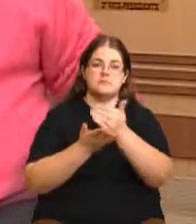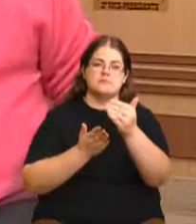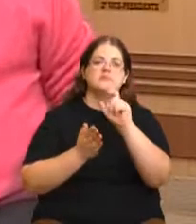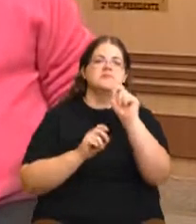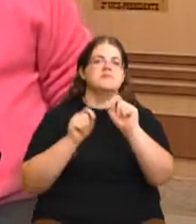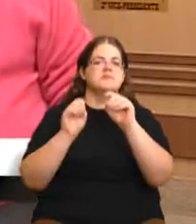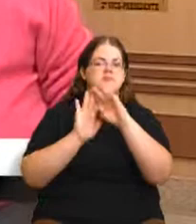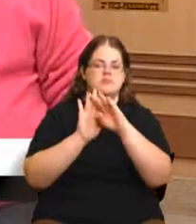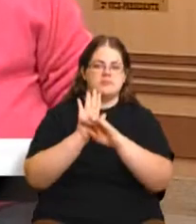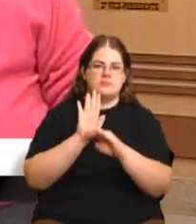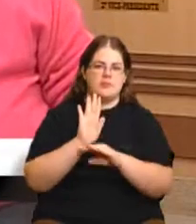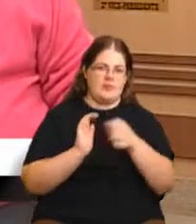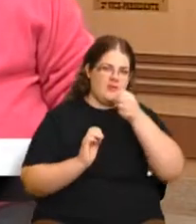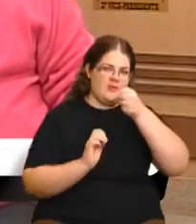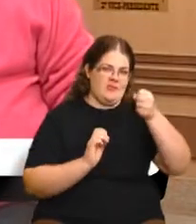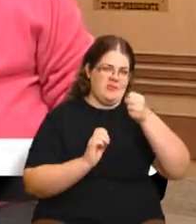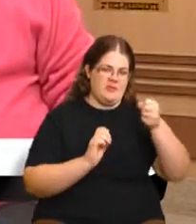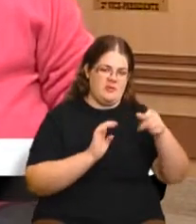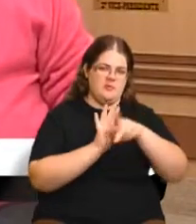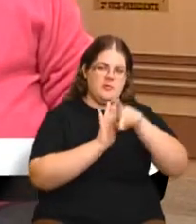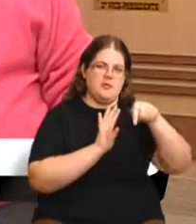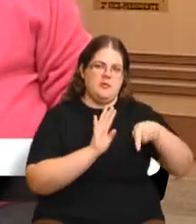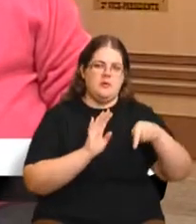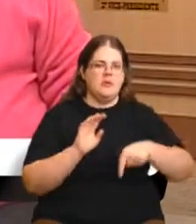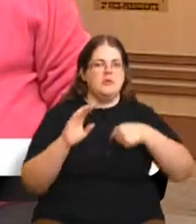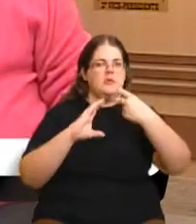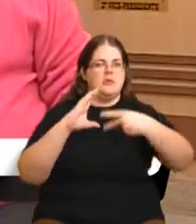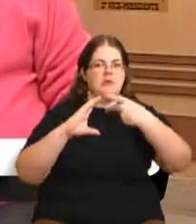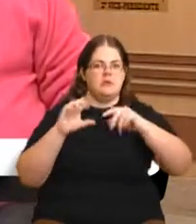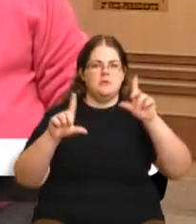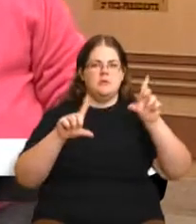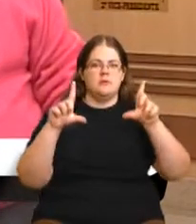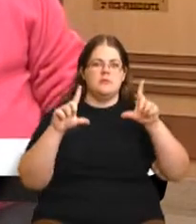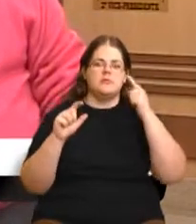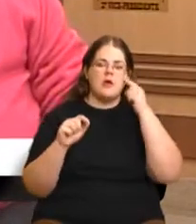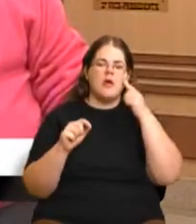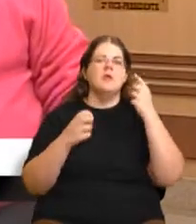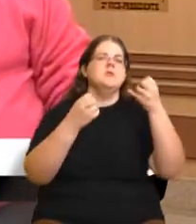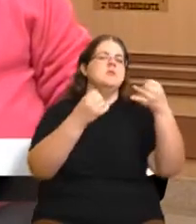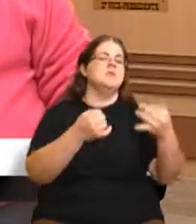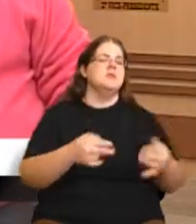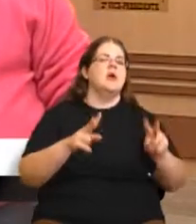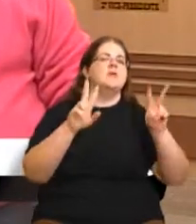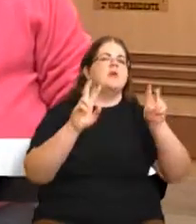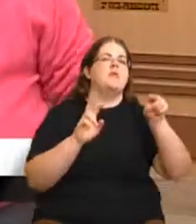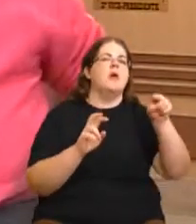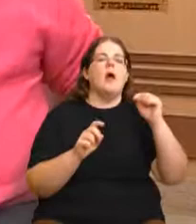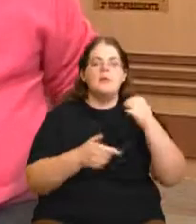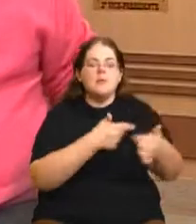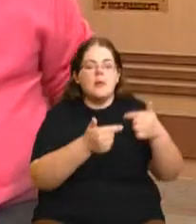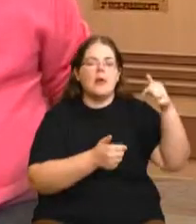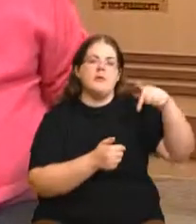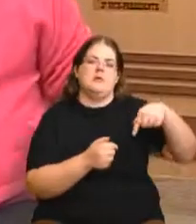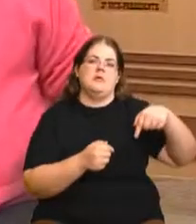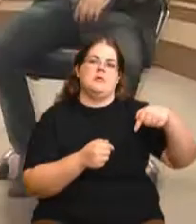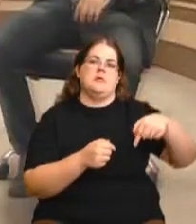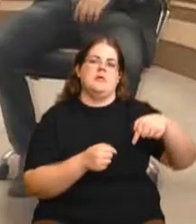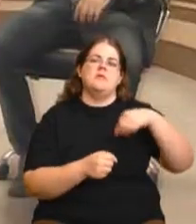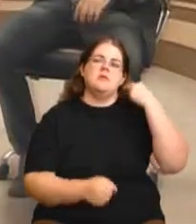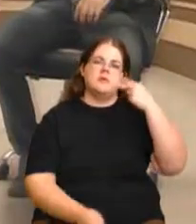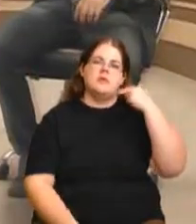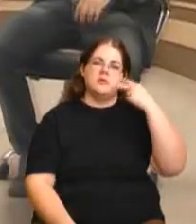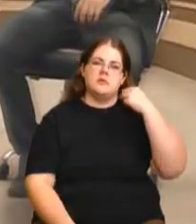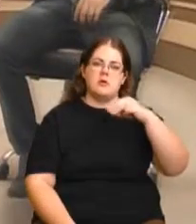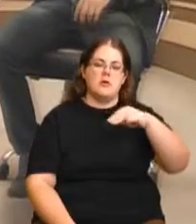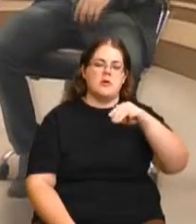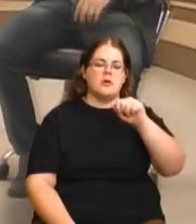Começando o programa Entrevista aqui na TV Câmara, para falarmos um pouco das ações do mandato do vereador Marcos Ferreira Marcola, que retorna aqui